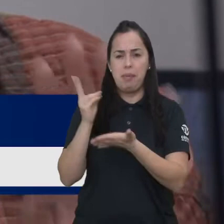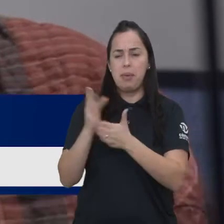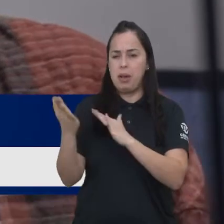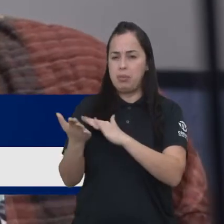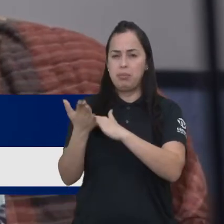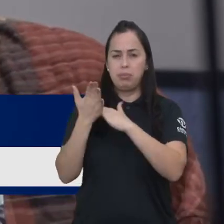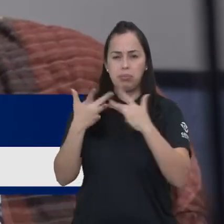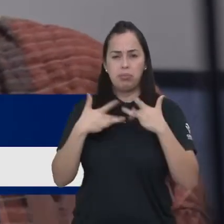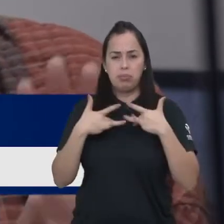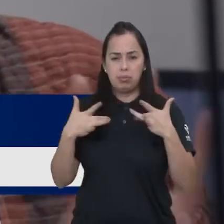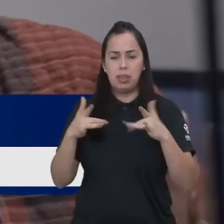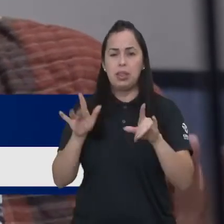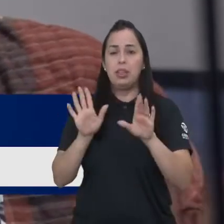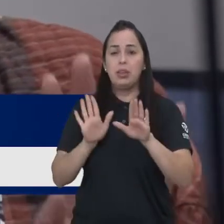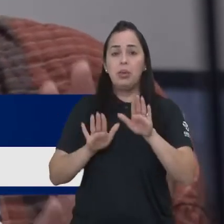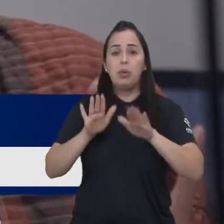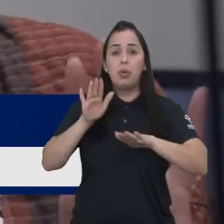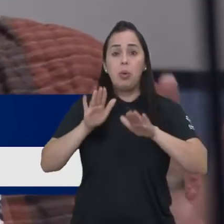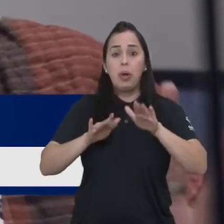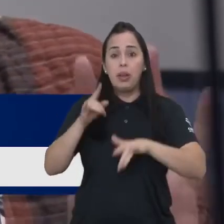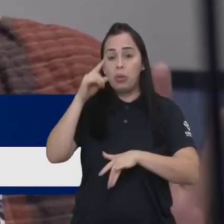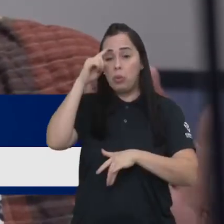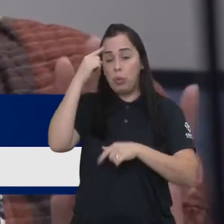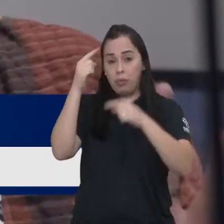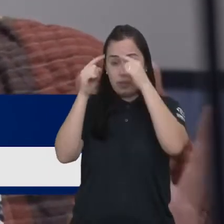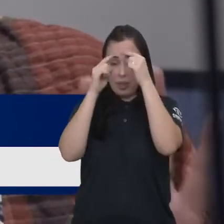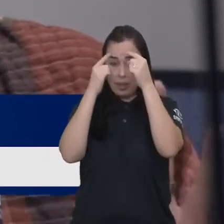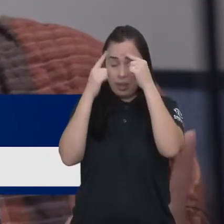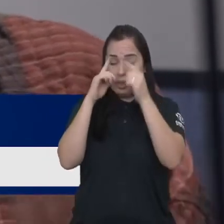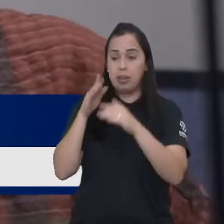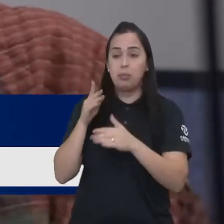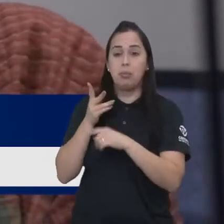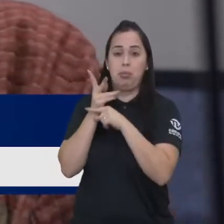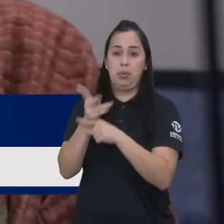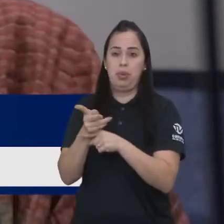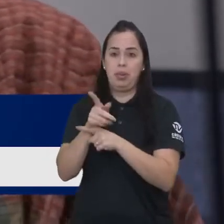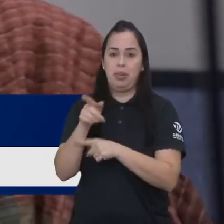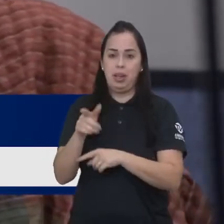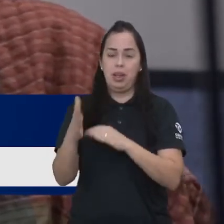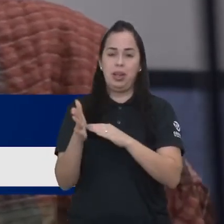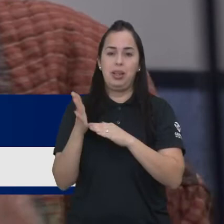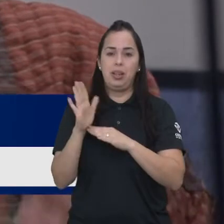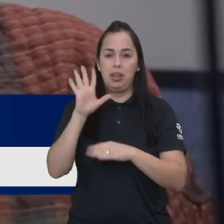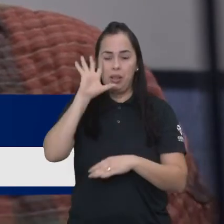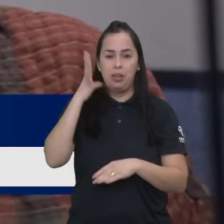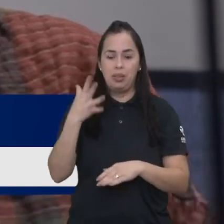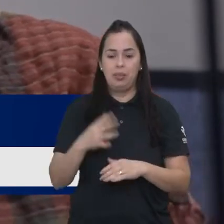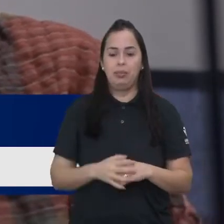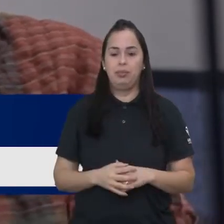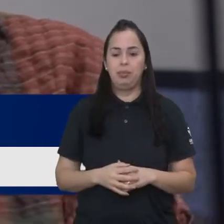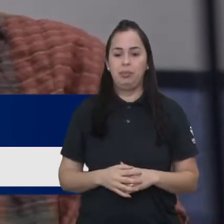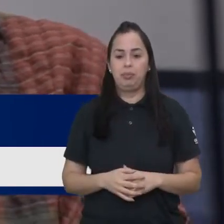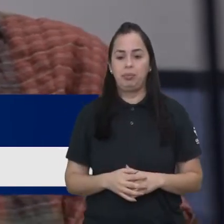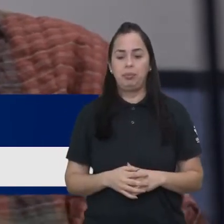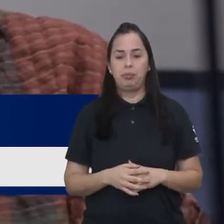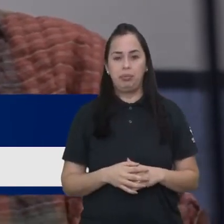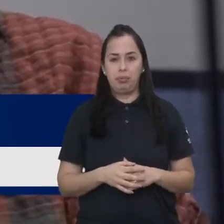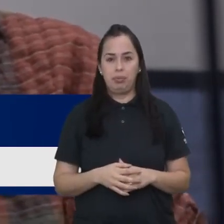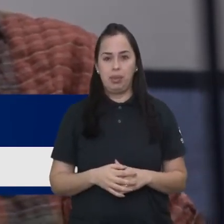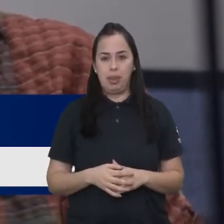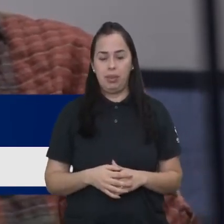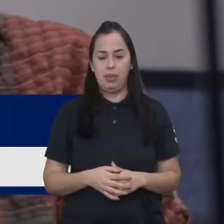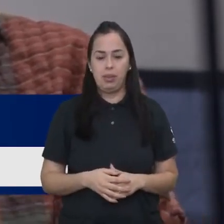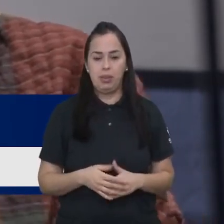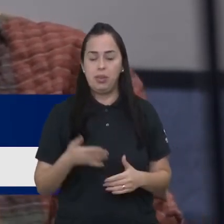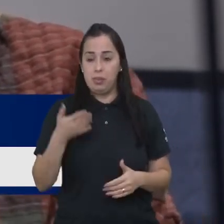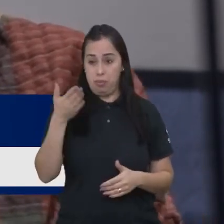ajudados. Então, qualquer embate, Defensoria Pública é a solução. Queria falar, sim, como a gente poderia,